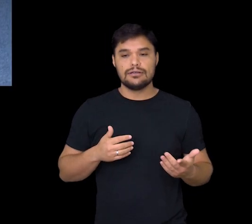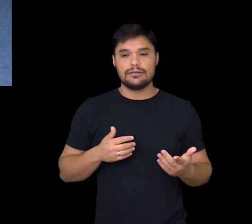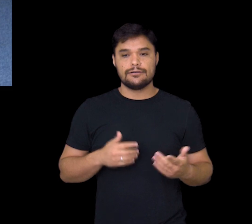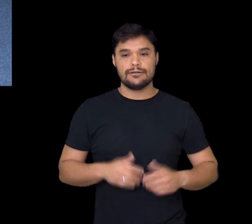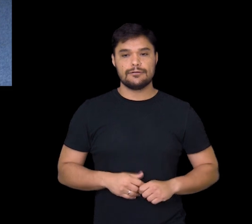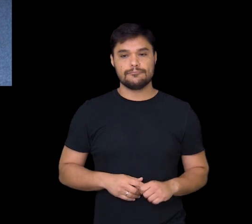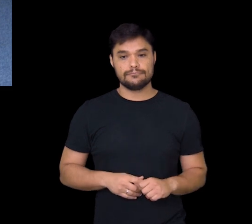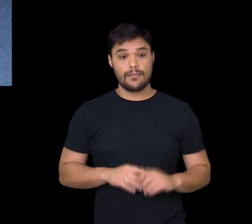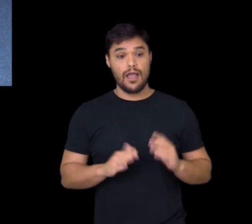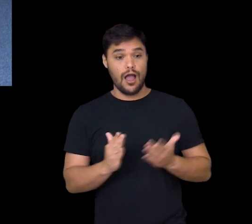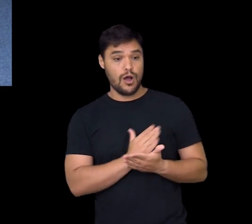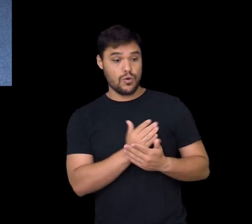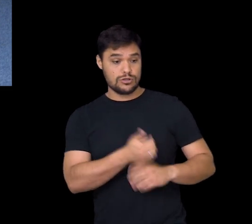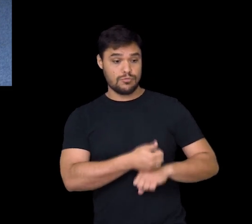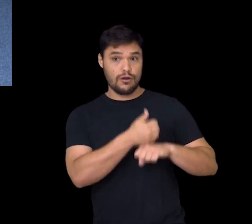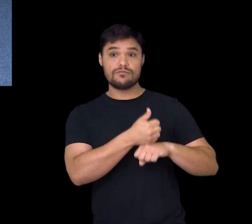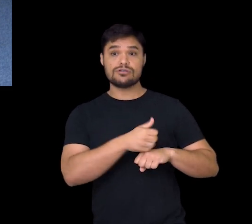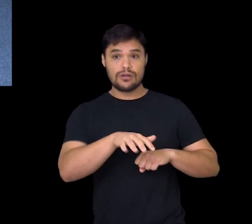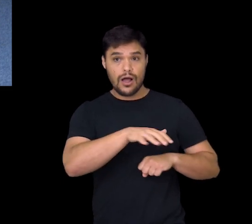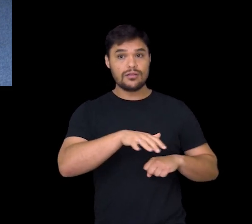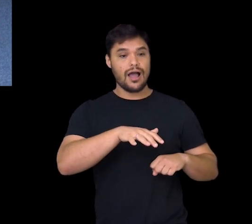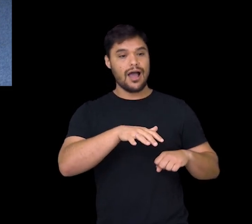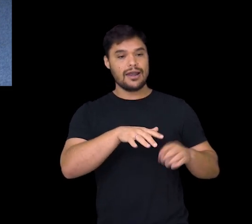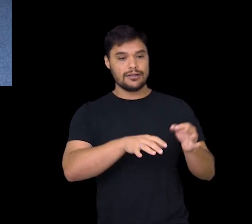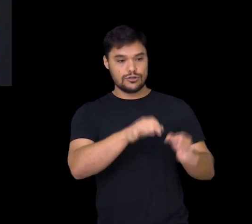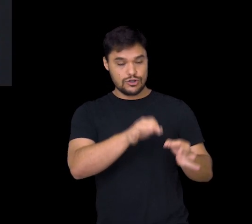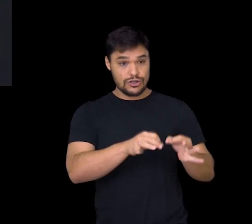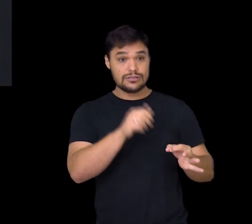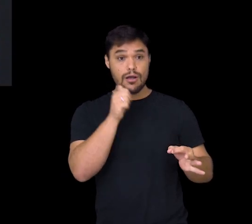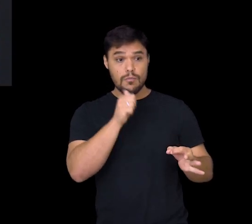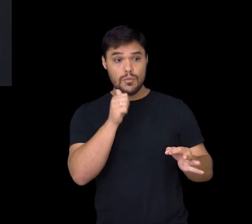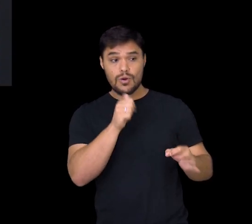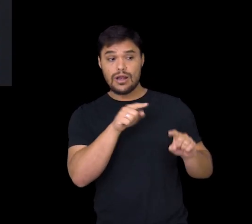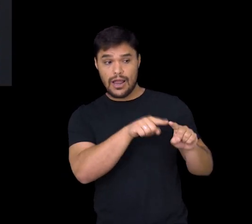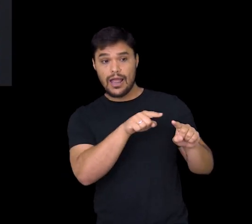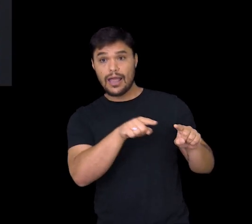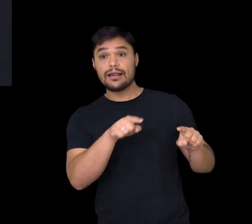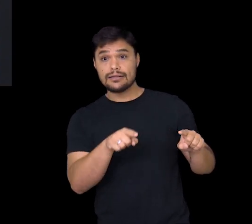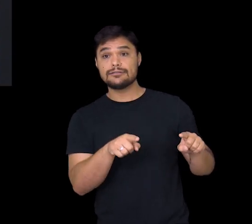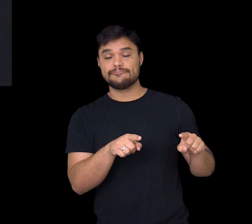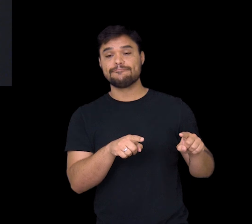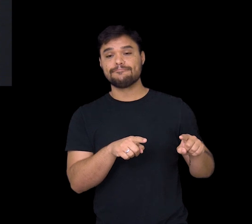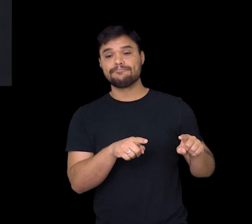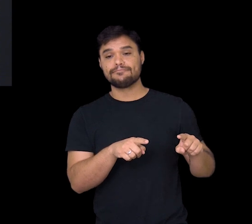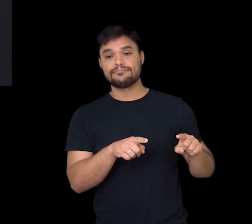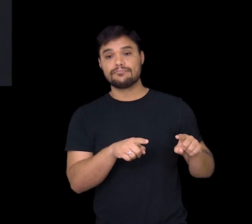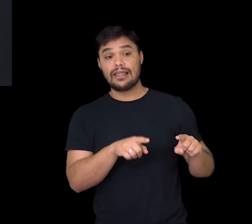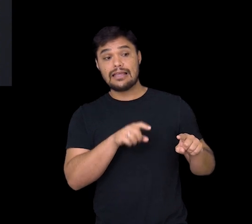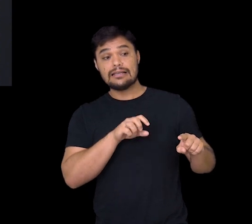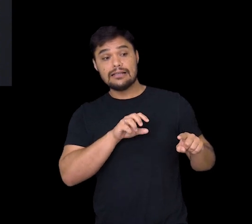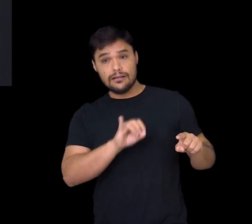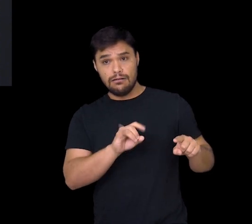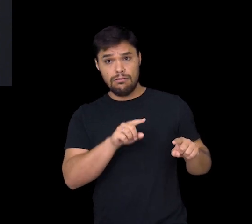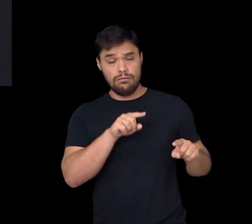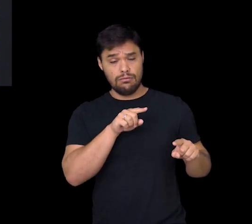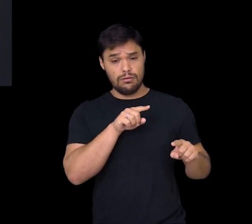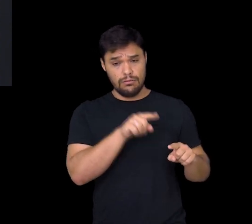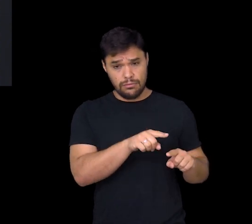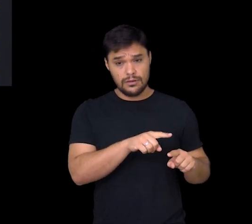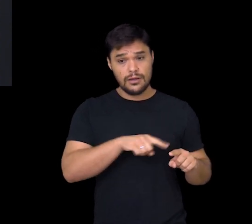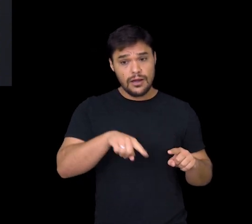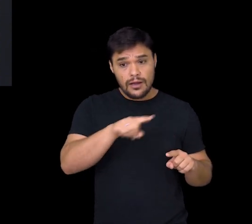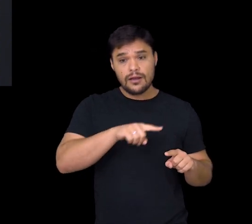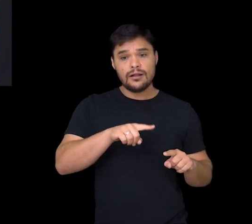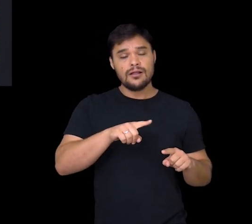inclusive quando profissionais do sistema de justiça, mulheres, elas não trabalham sob